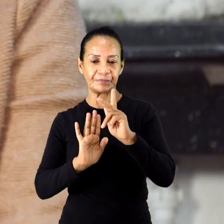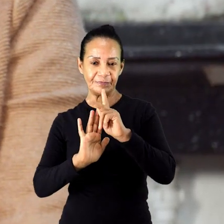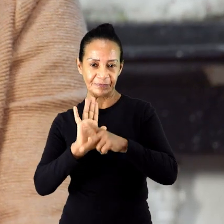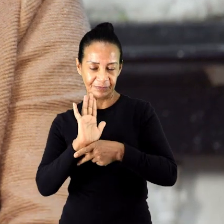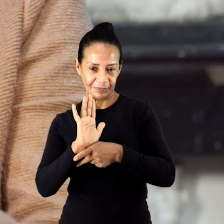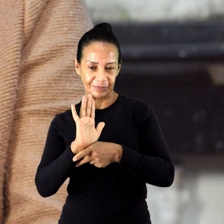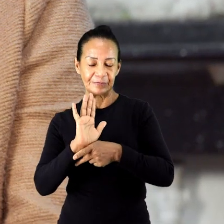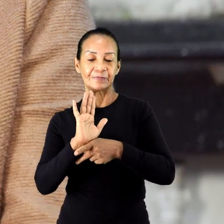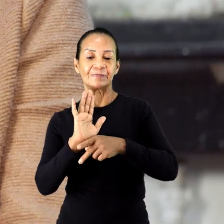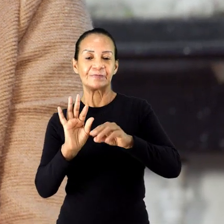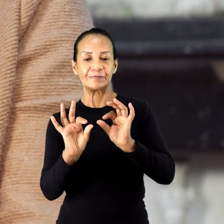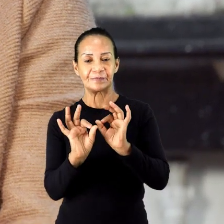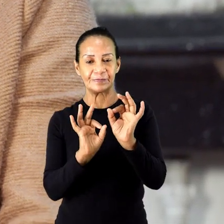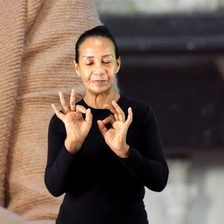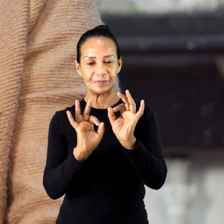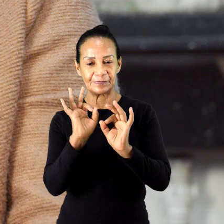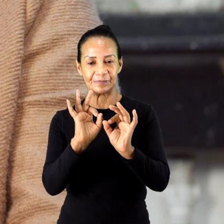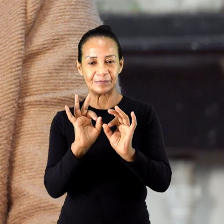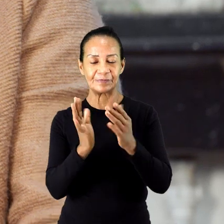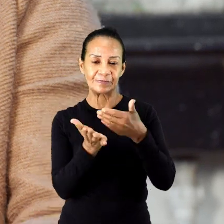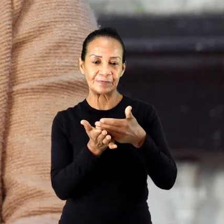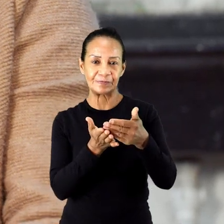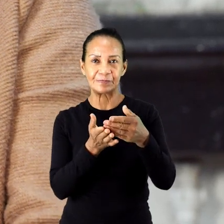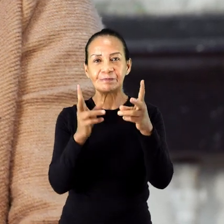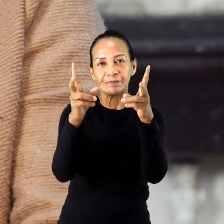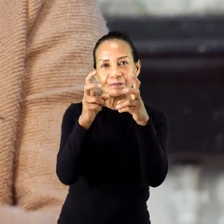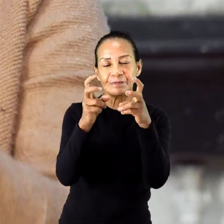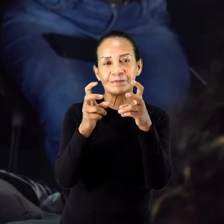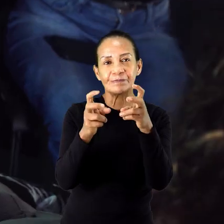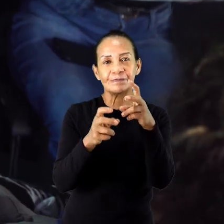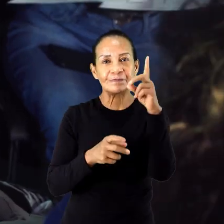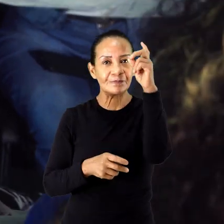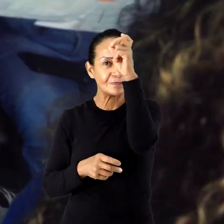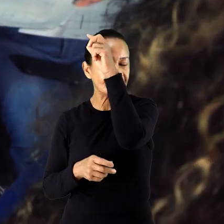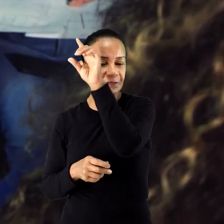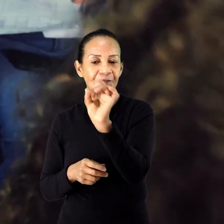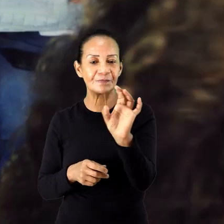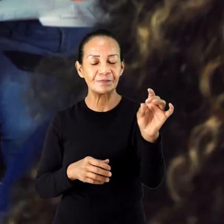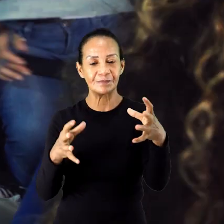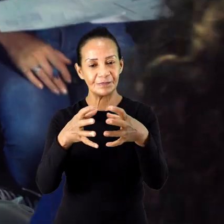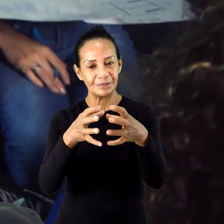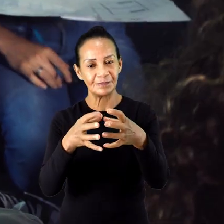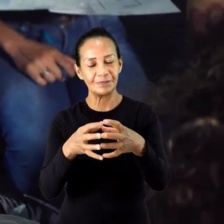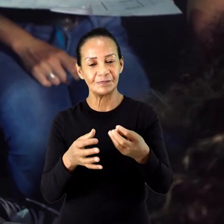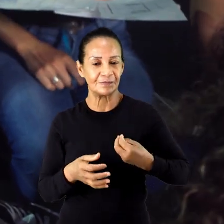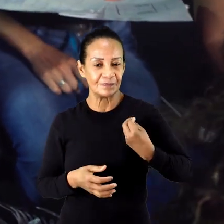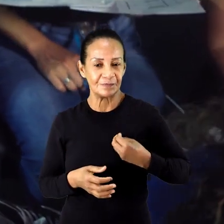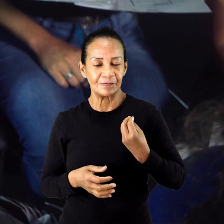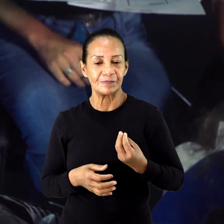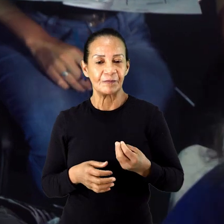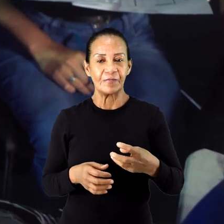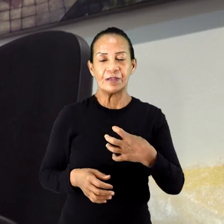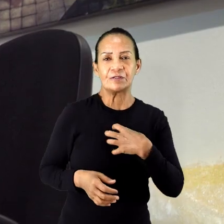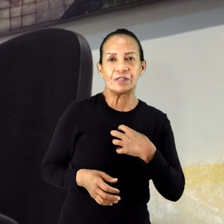ele vai se moldando a partir de uma escuta qualificada com esses grupos, a partir das vivências que eles têm e o